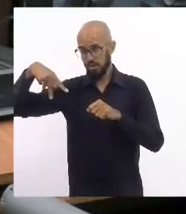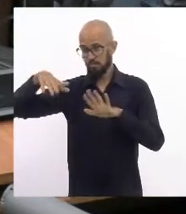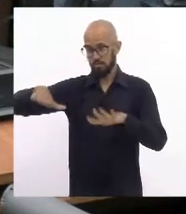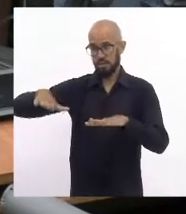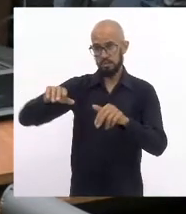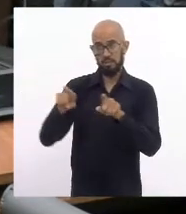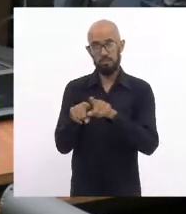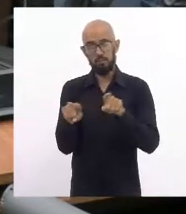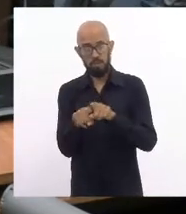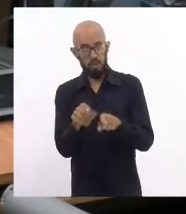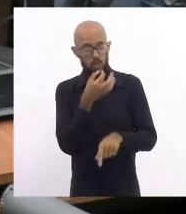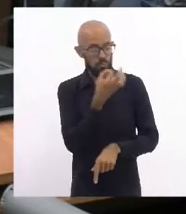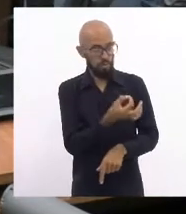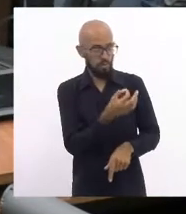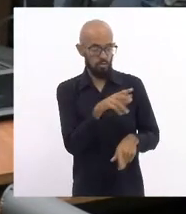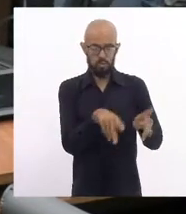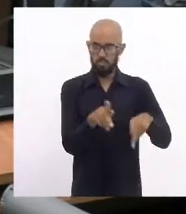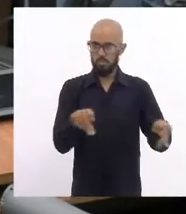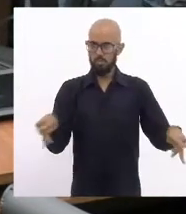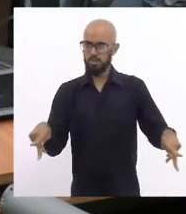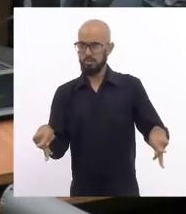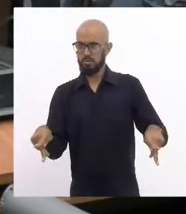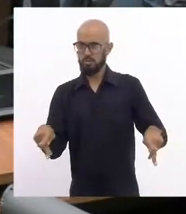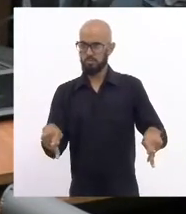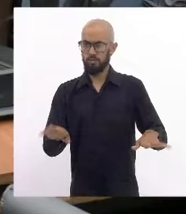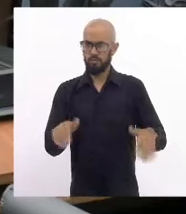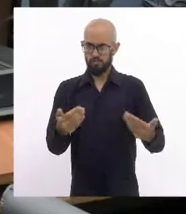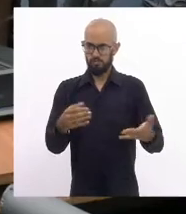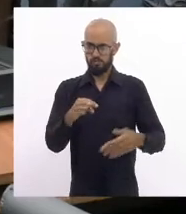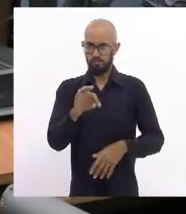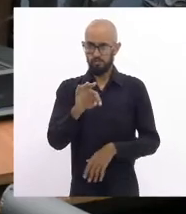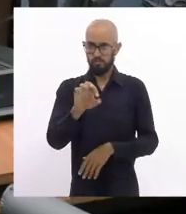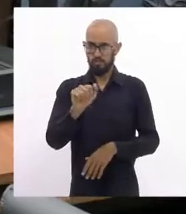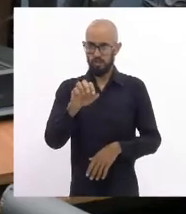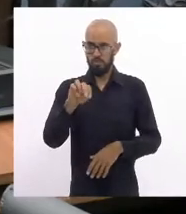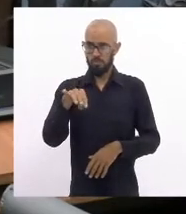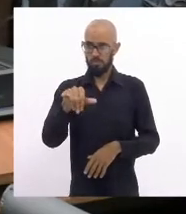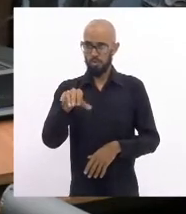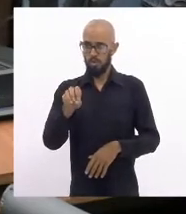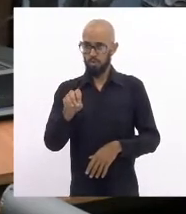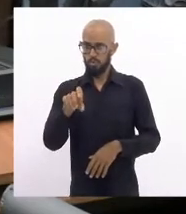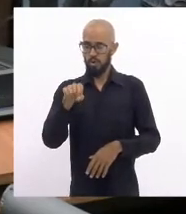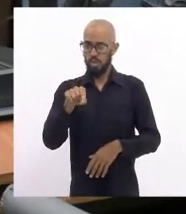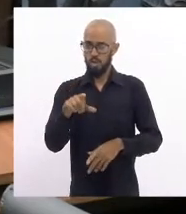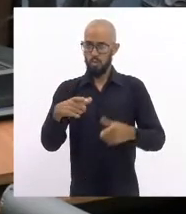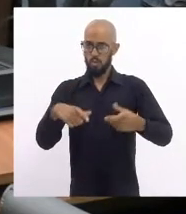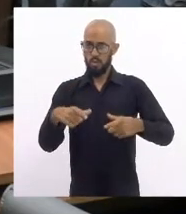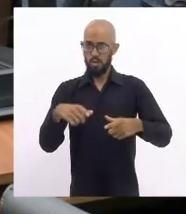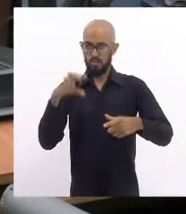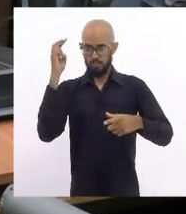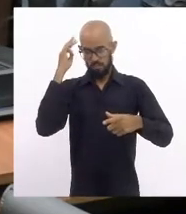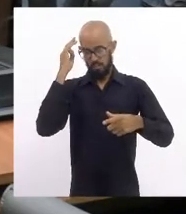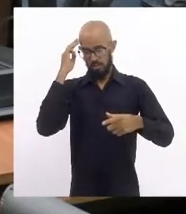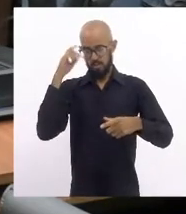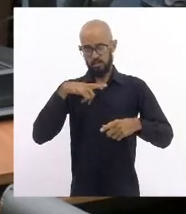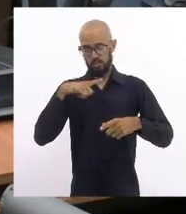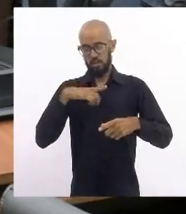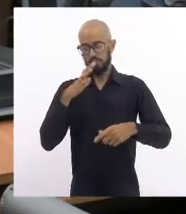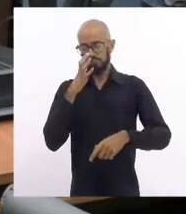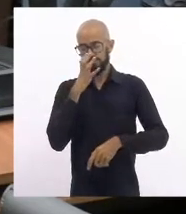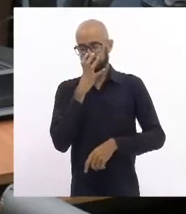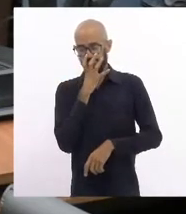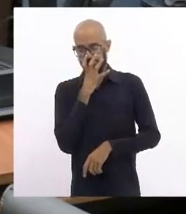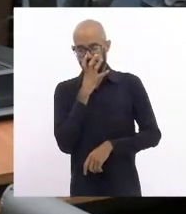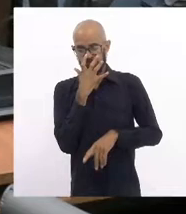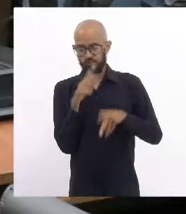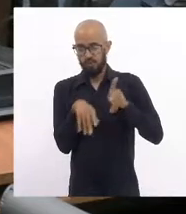com a população. Então, o Tamoio é um lugar de memória, tem uma relação afetiva,